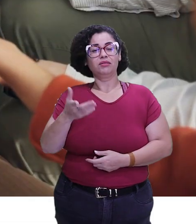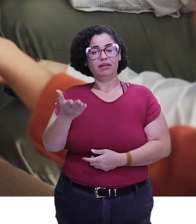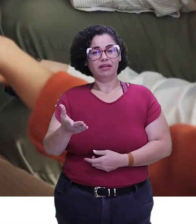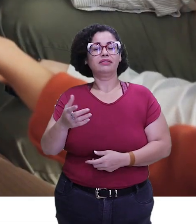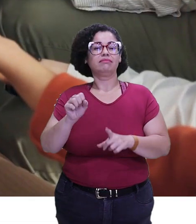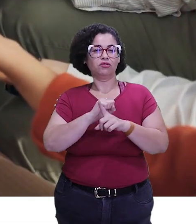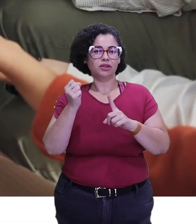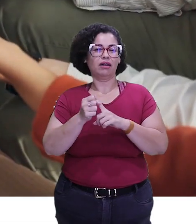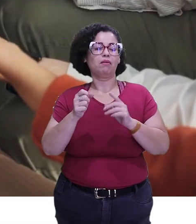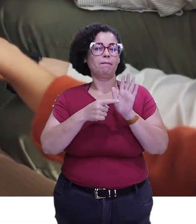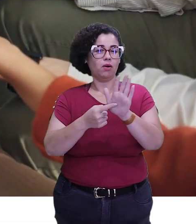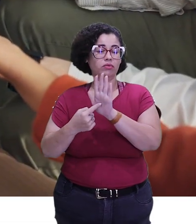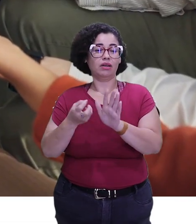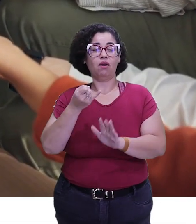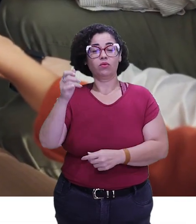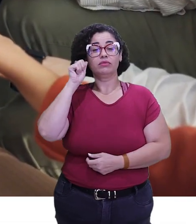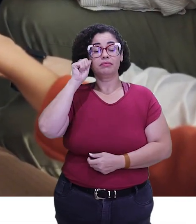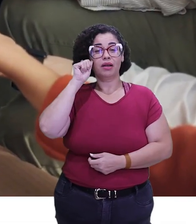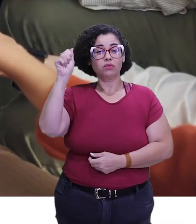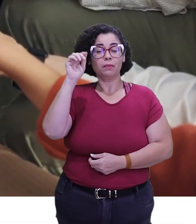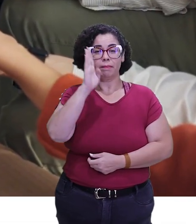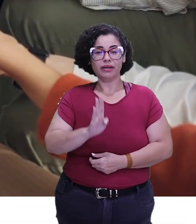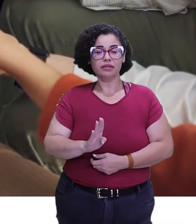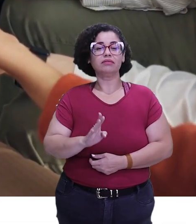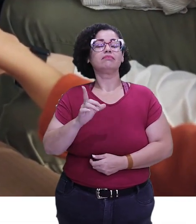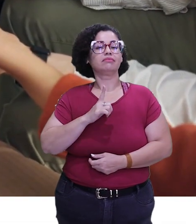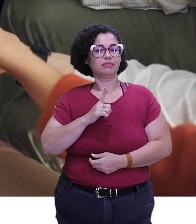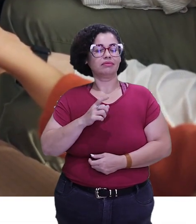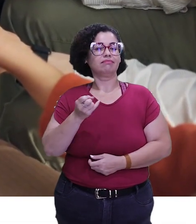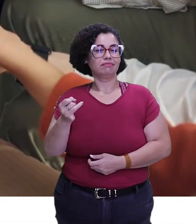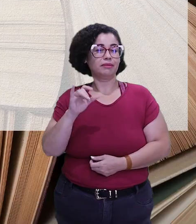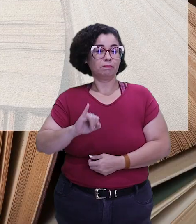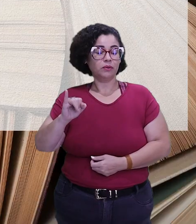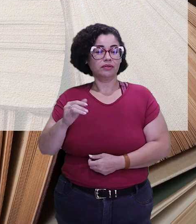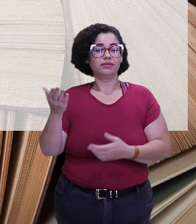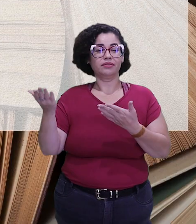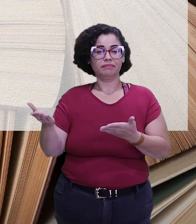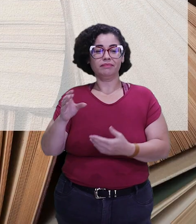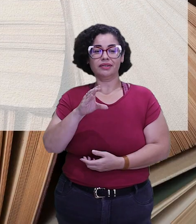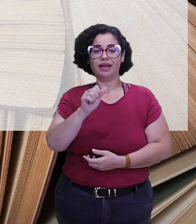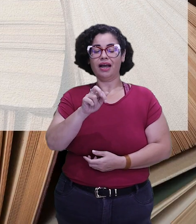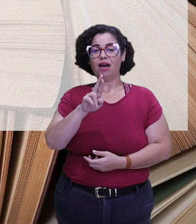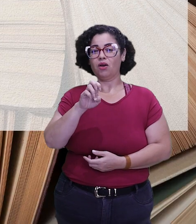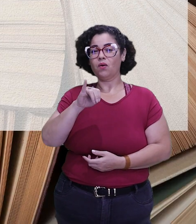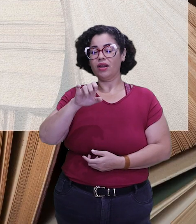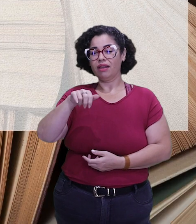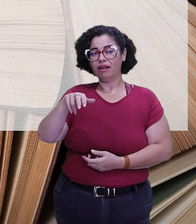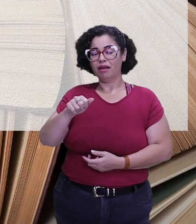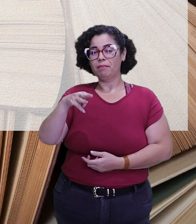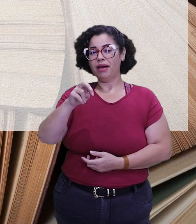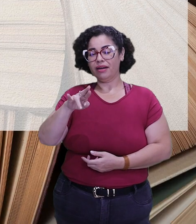produzem. Alguns autores brasileiros importantes que fazem isso são Carolina Maria de